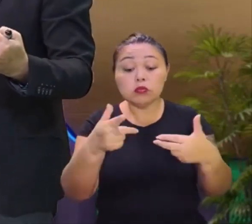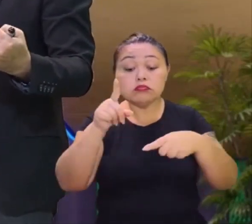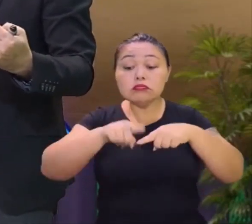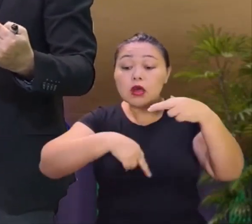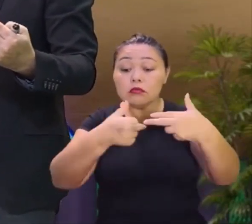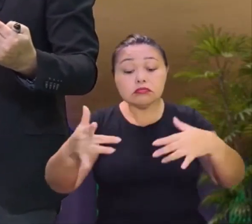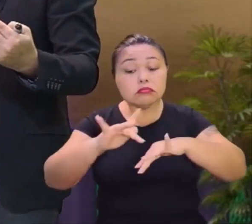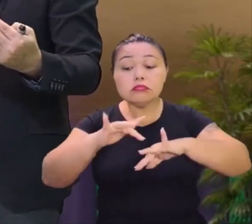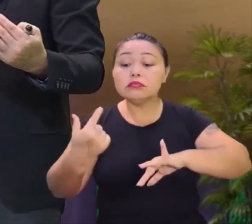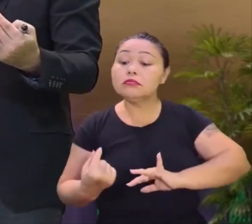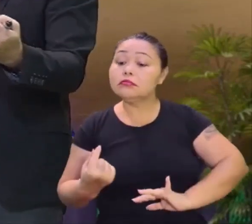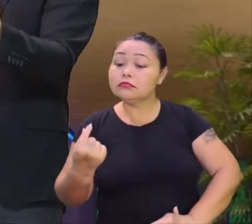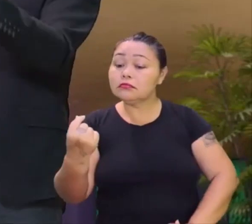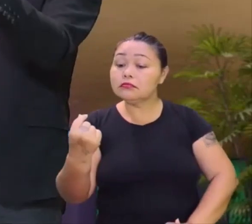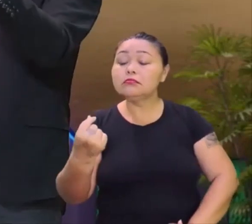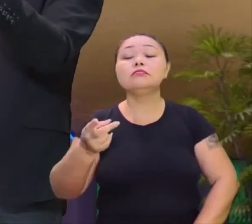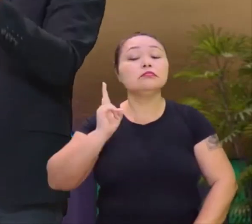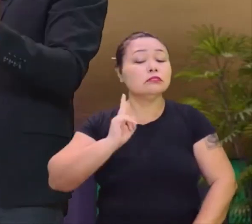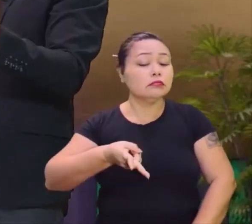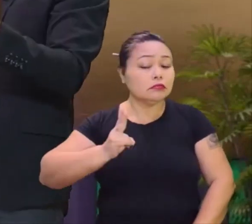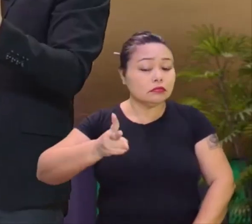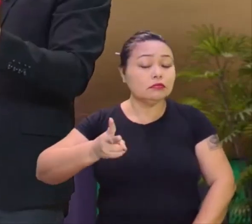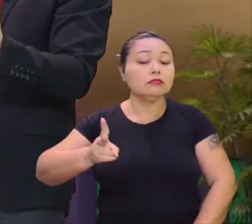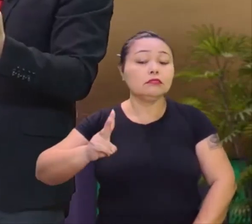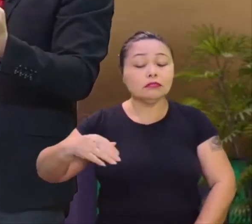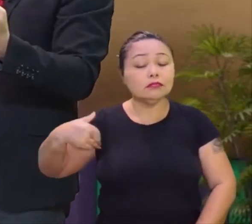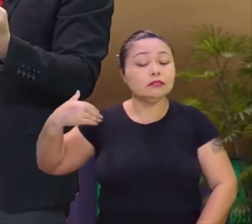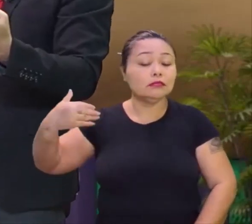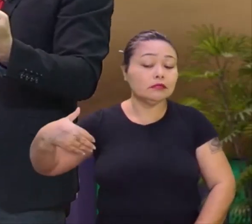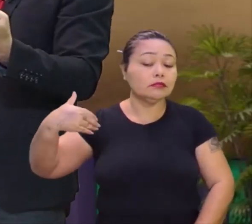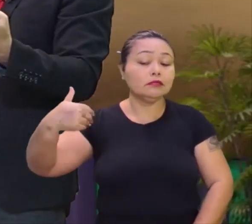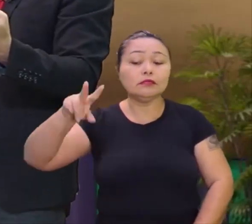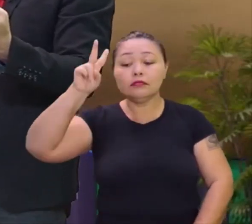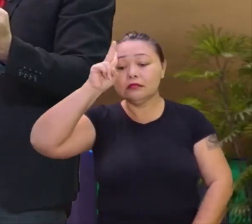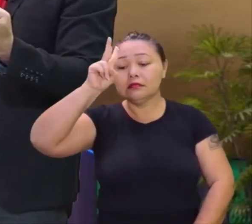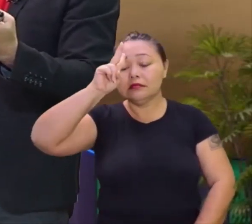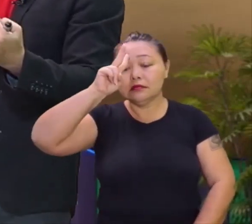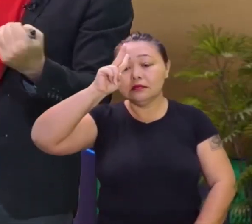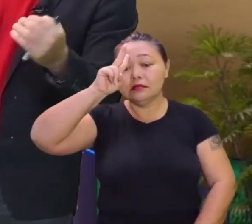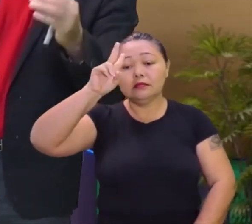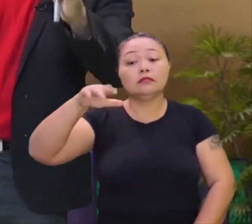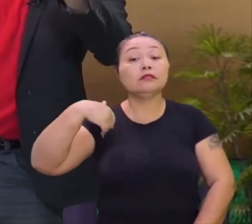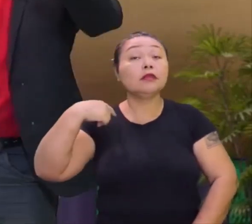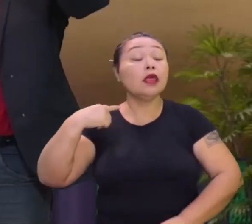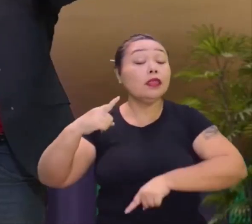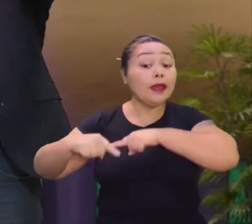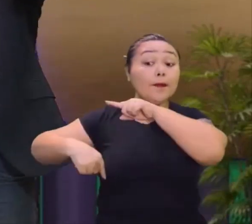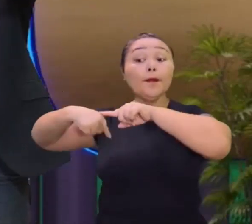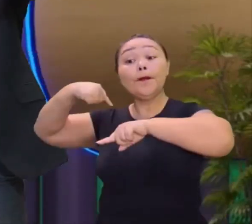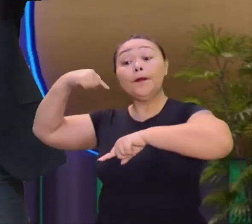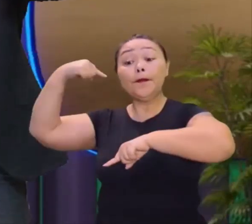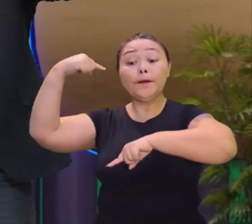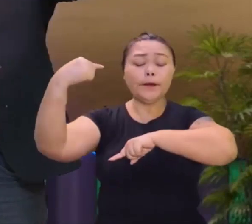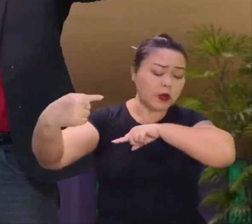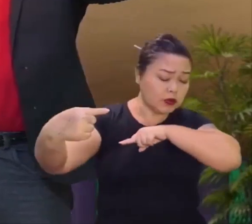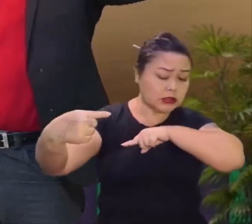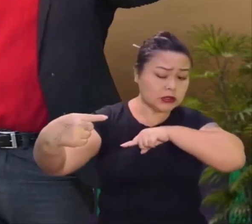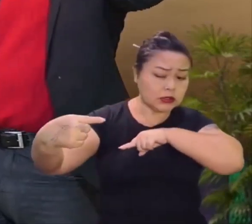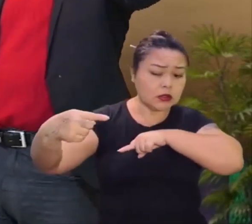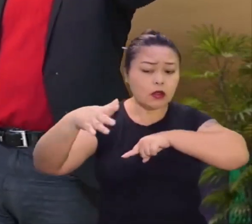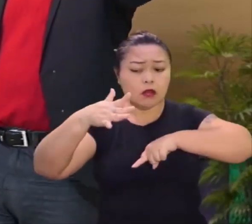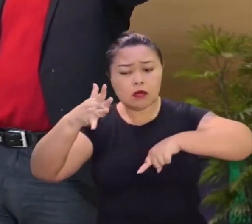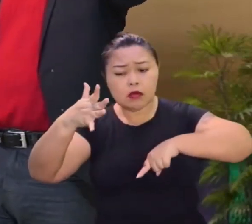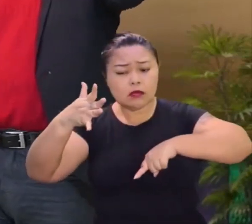recurso econômico e financeiro. Isso foi sempre ao longo de toda a nossa história. Exatamente. Depois que lá